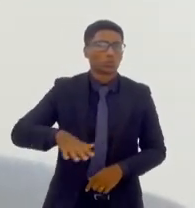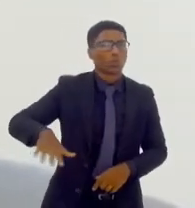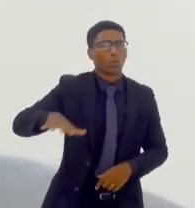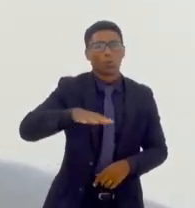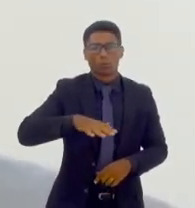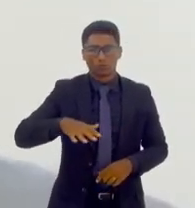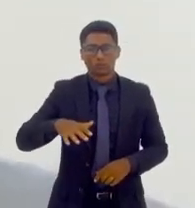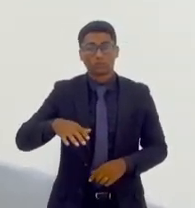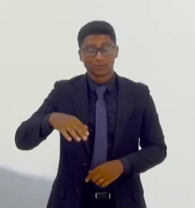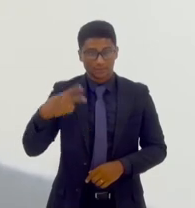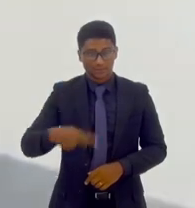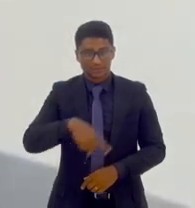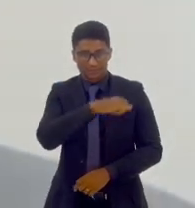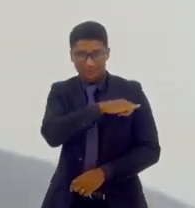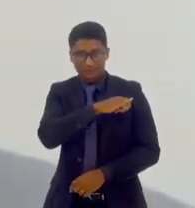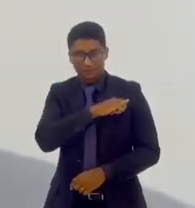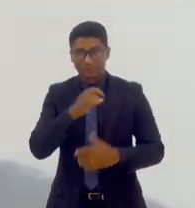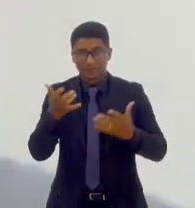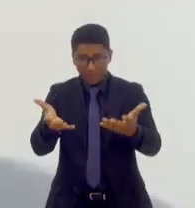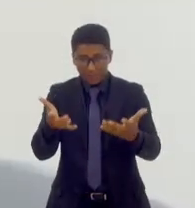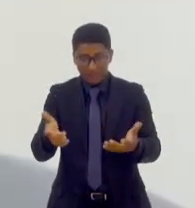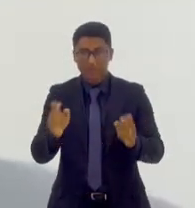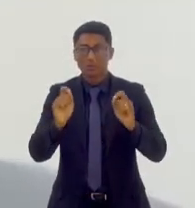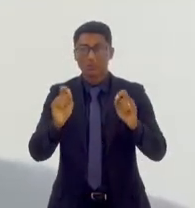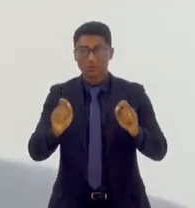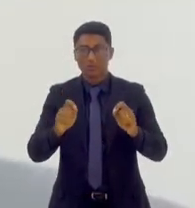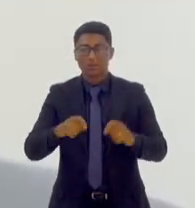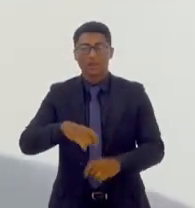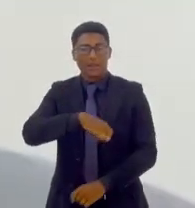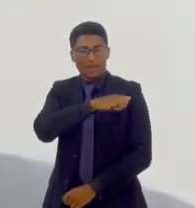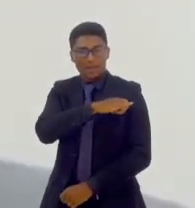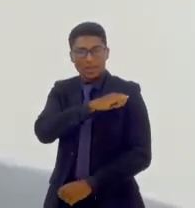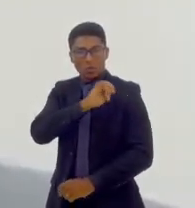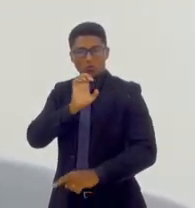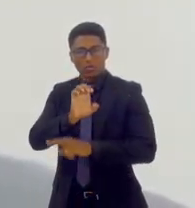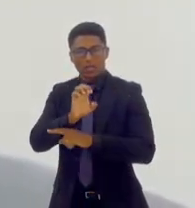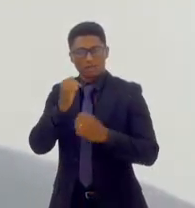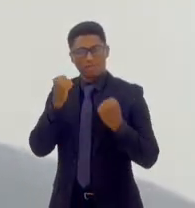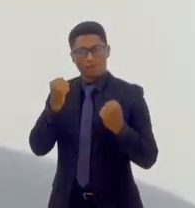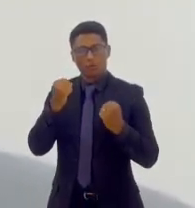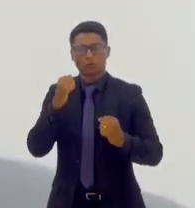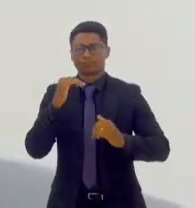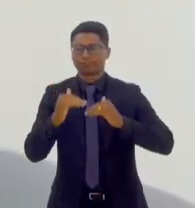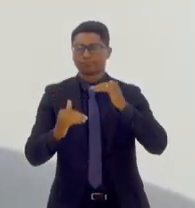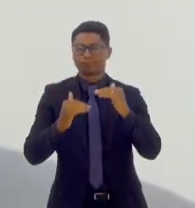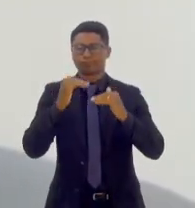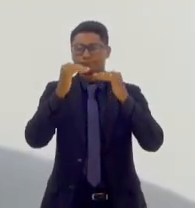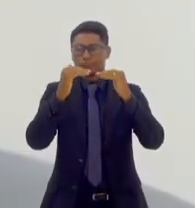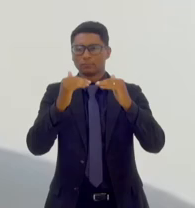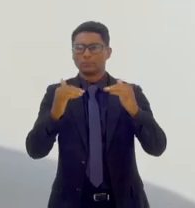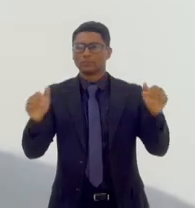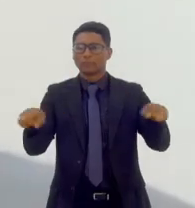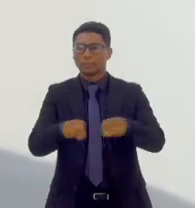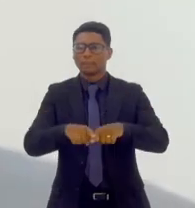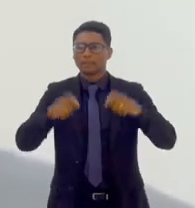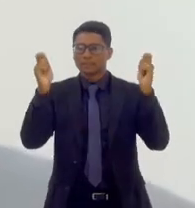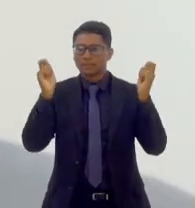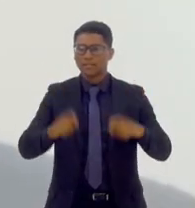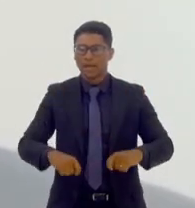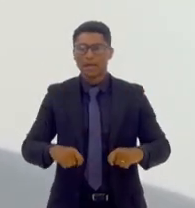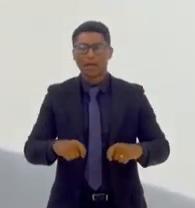de todos nós, cariocas e fluminenses, de ter um Estado do Rio forte, desenvolvido e que possa